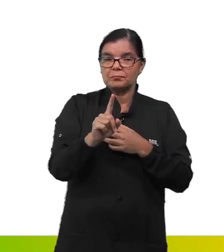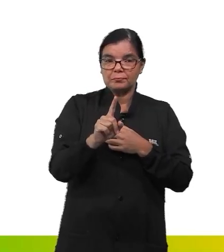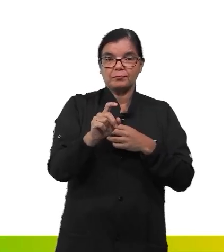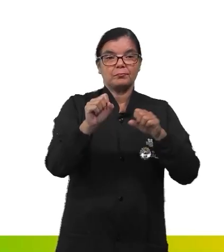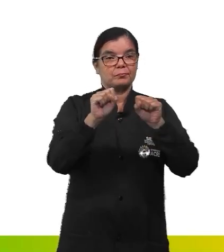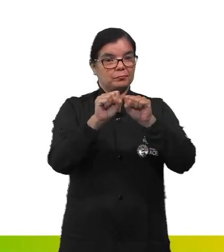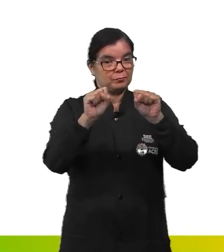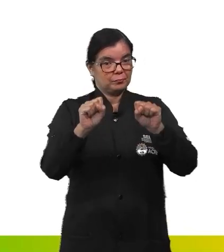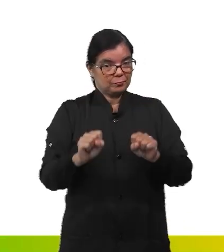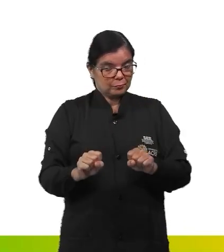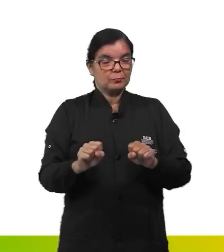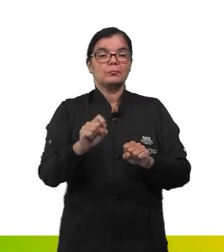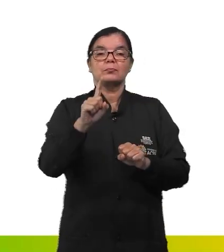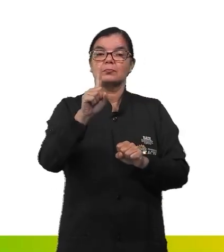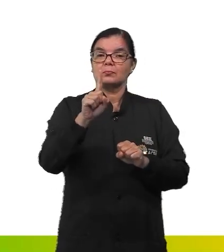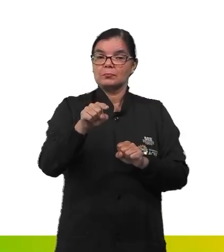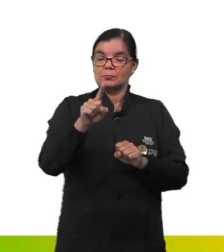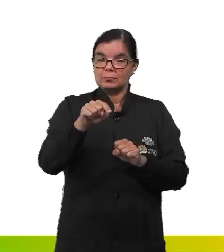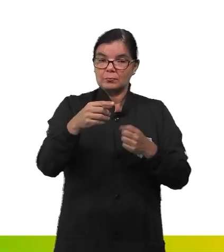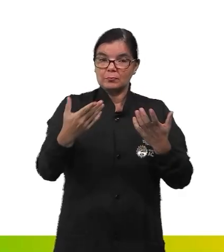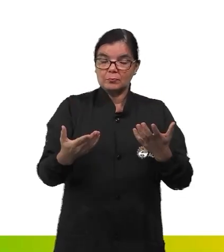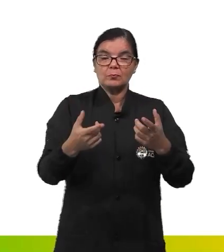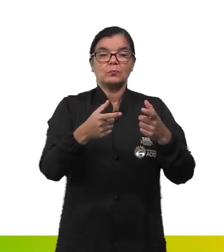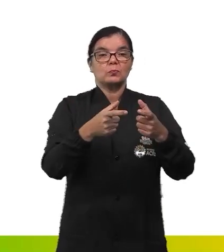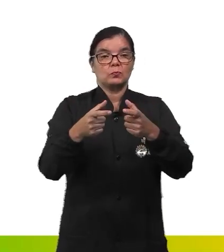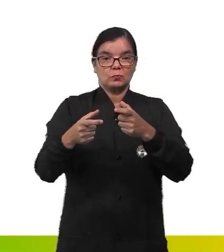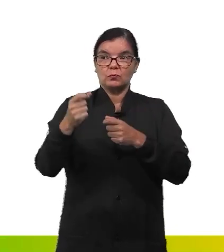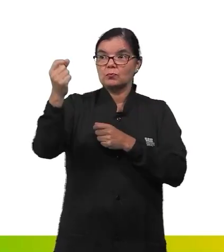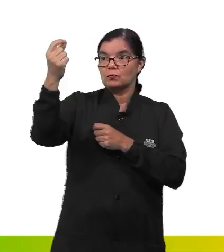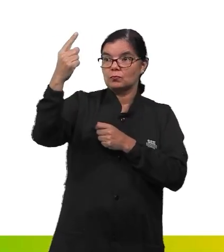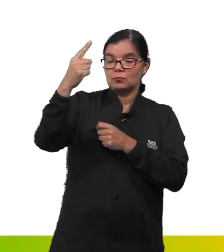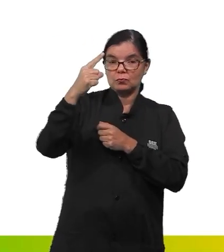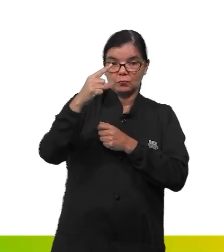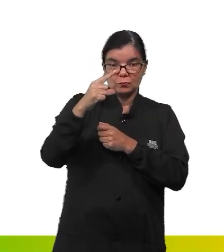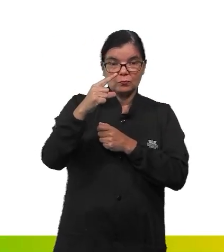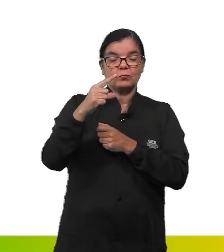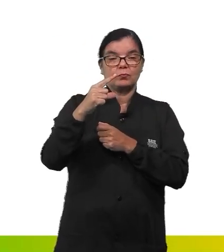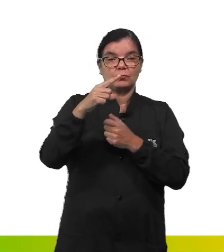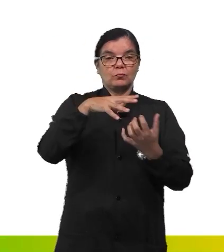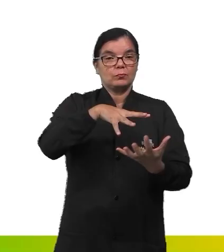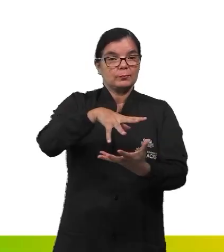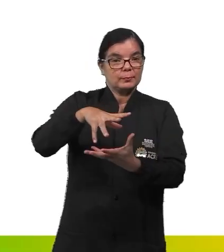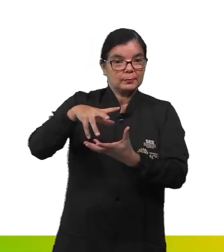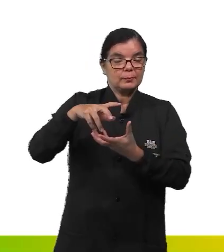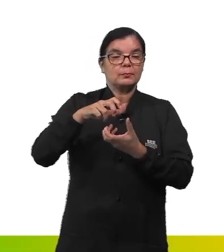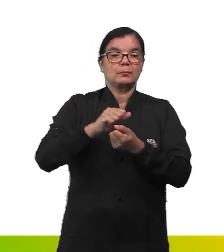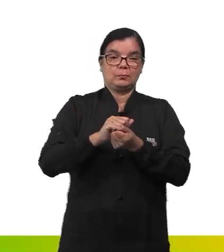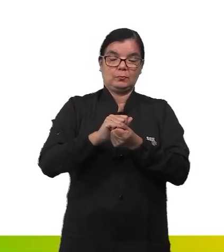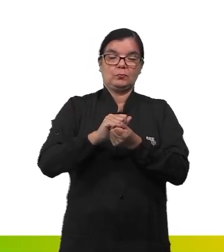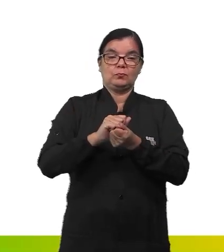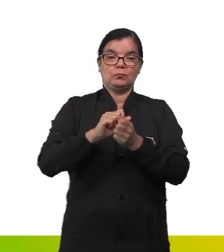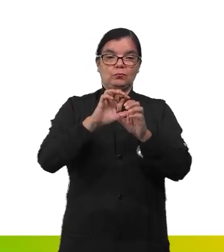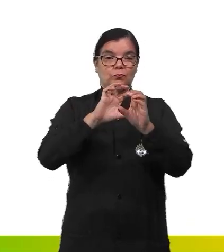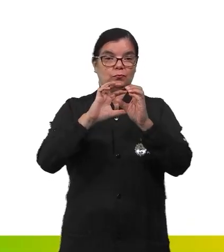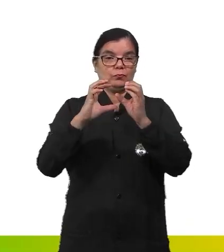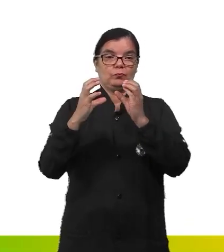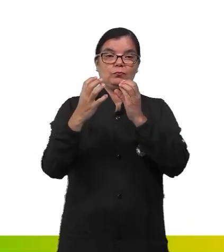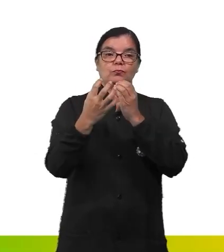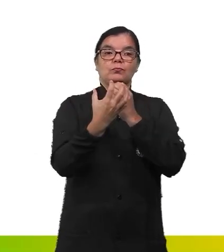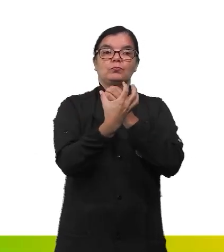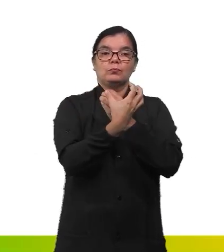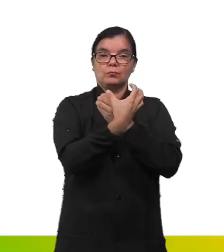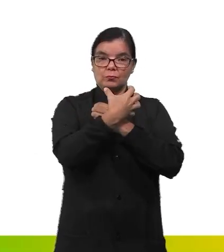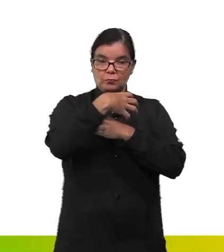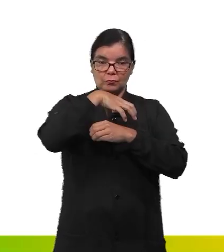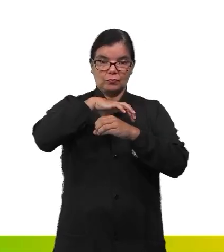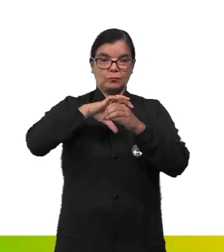Sistema heliocêntrico é aquele sistema onde o Sol é fixo no universo e os planetas o orbitam, não